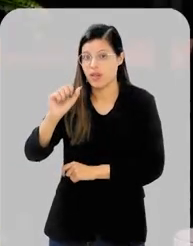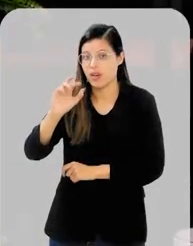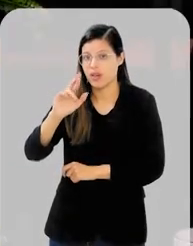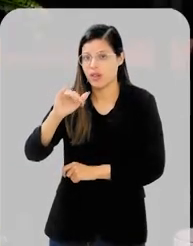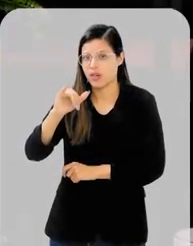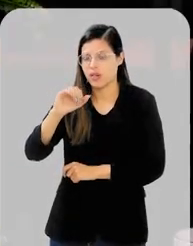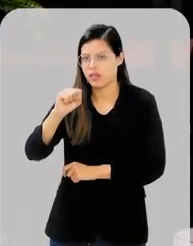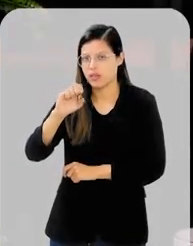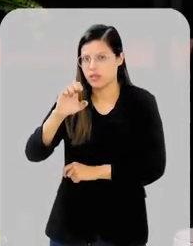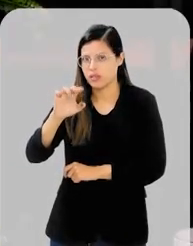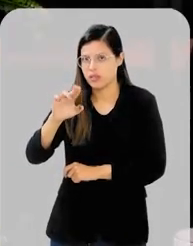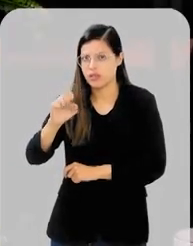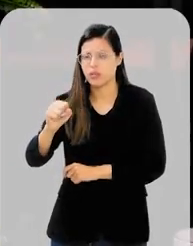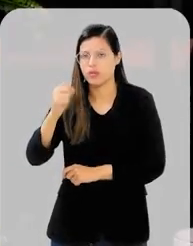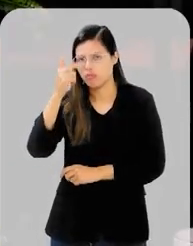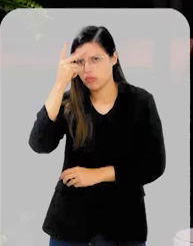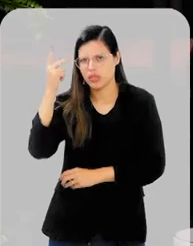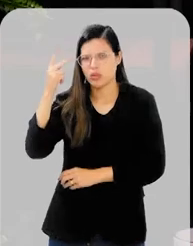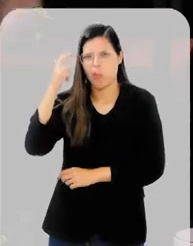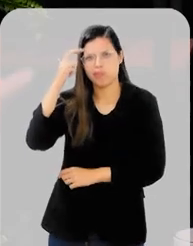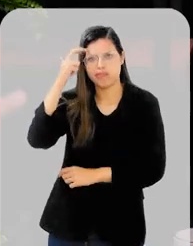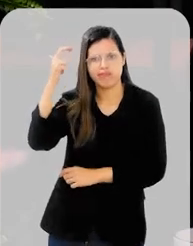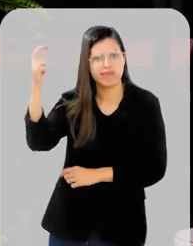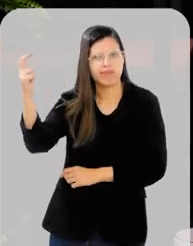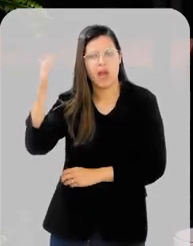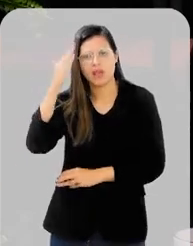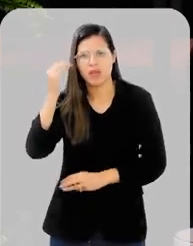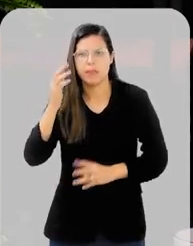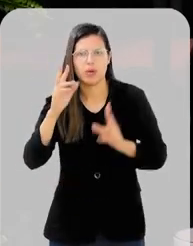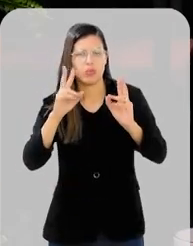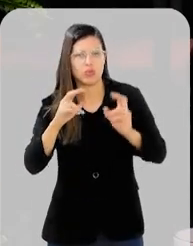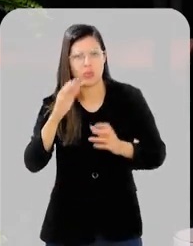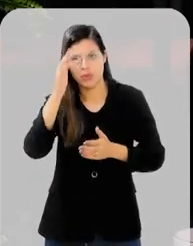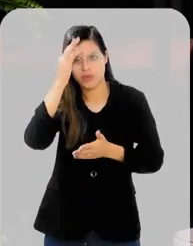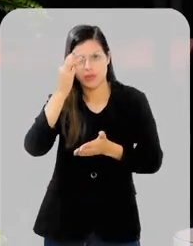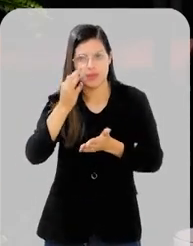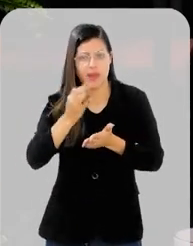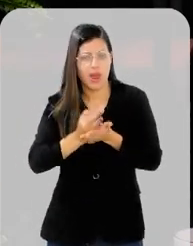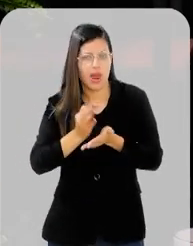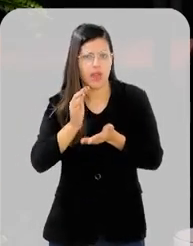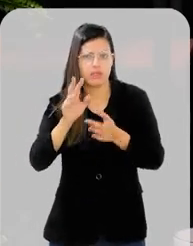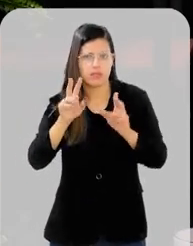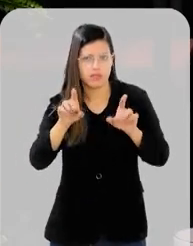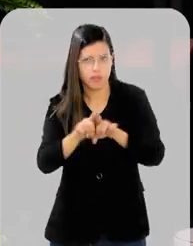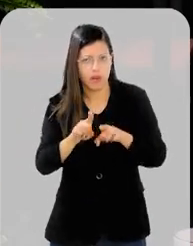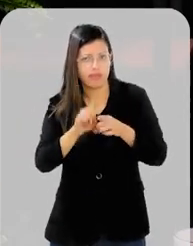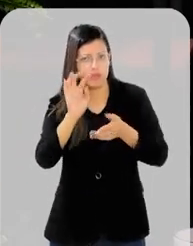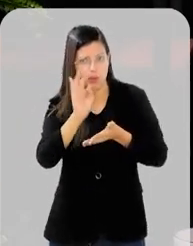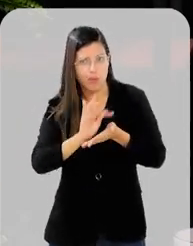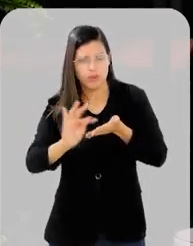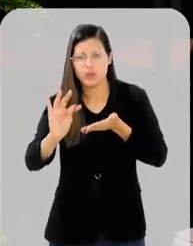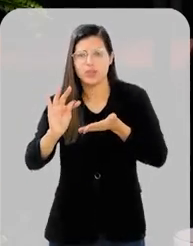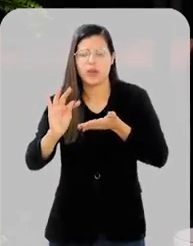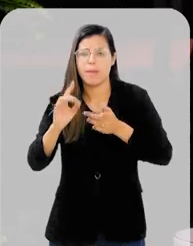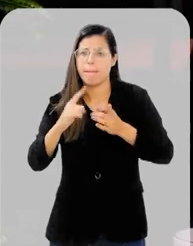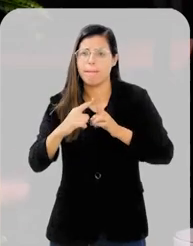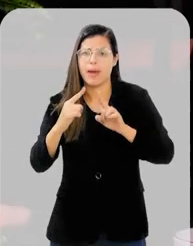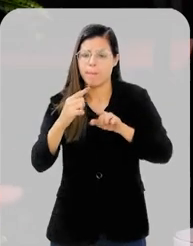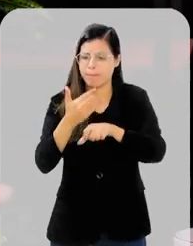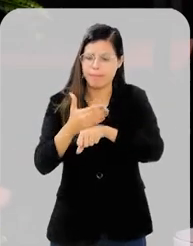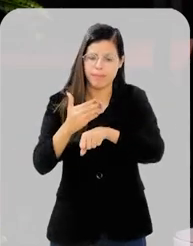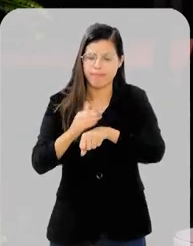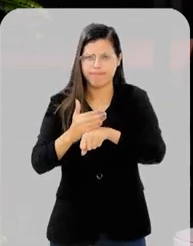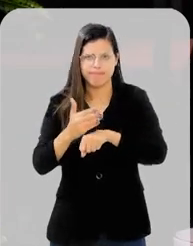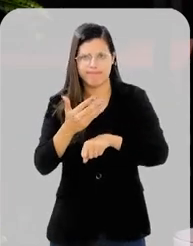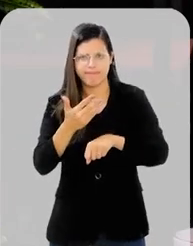estudadas que sabiam absolutamente tudo sobre fé tudo sobre teologia não é e não viviam absolutamente